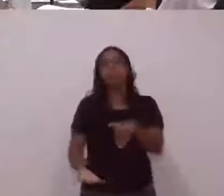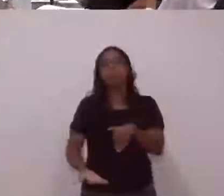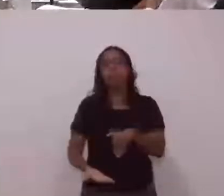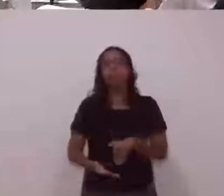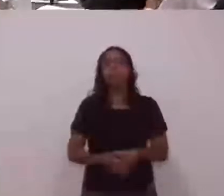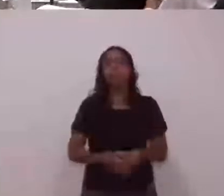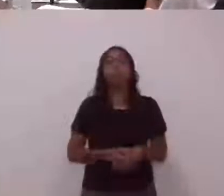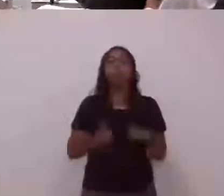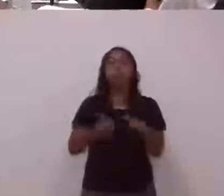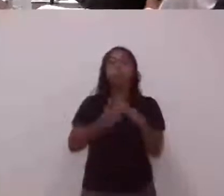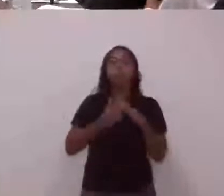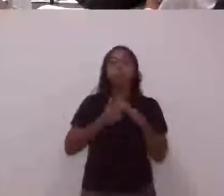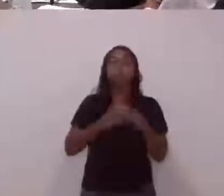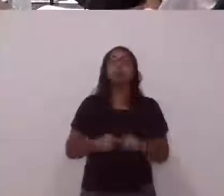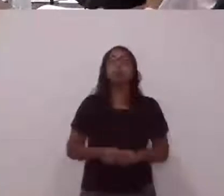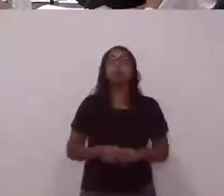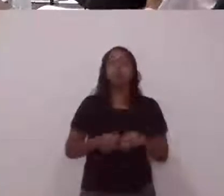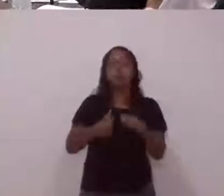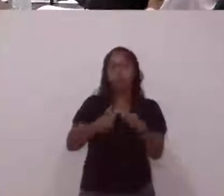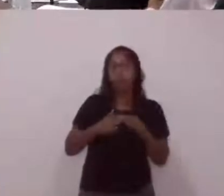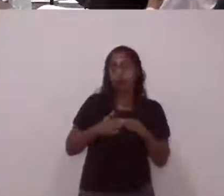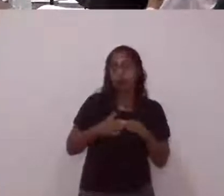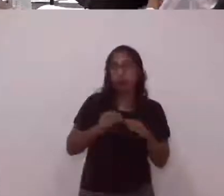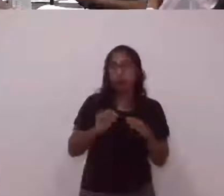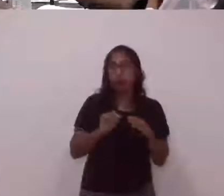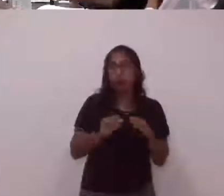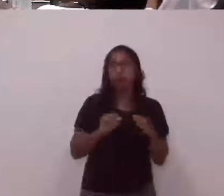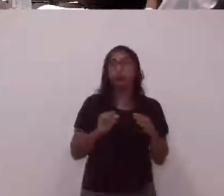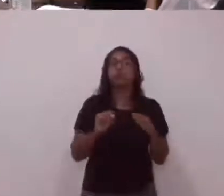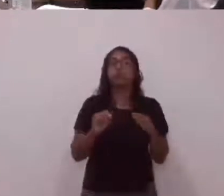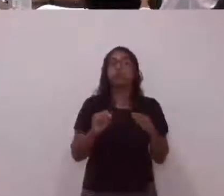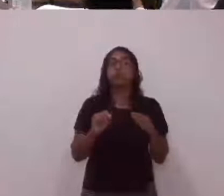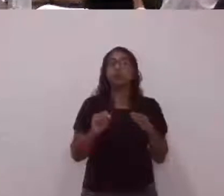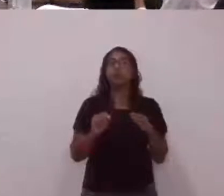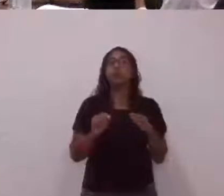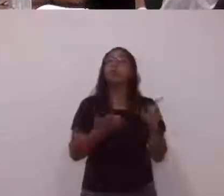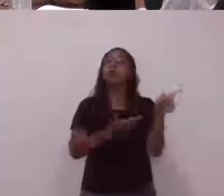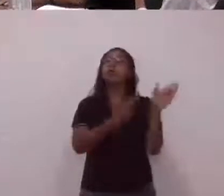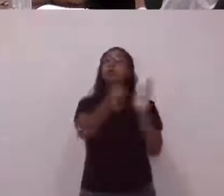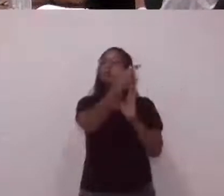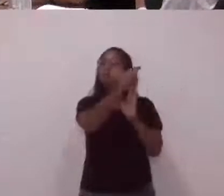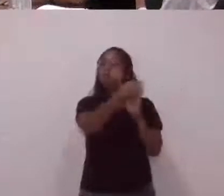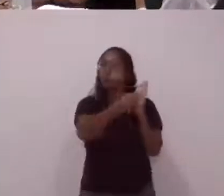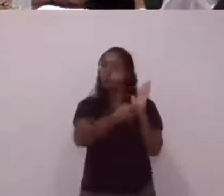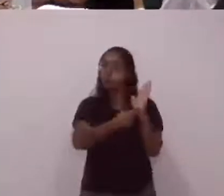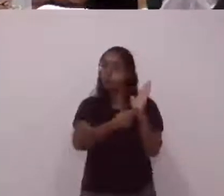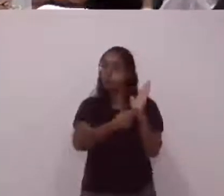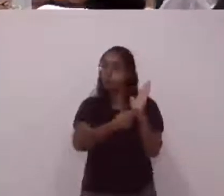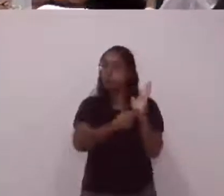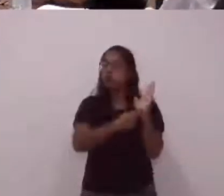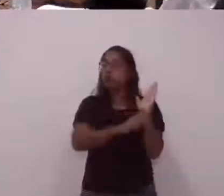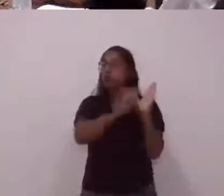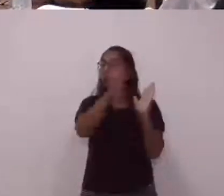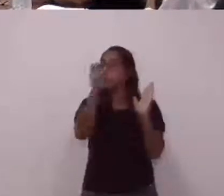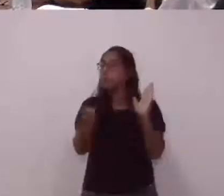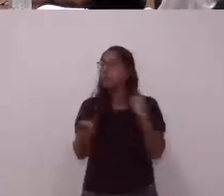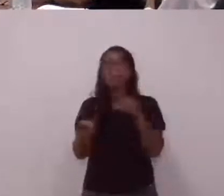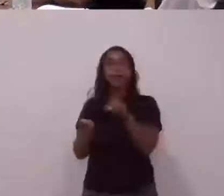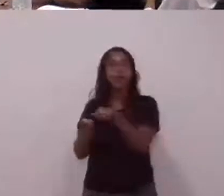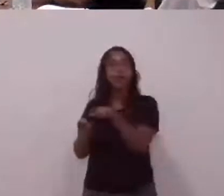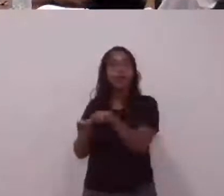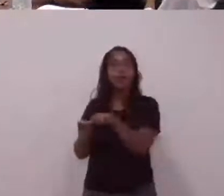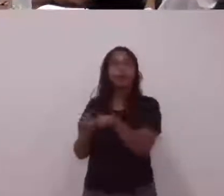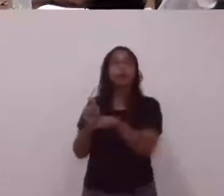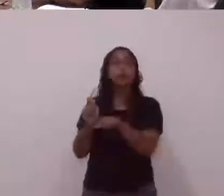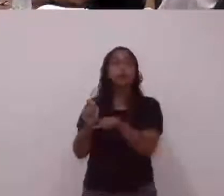Requerimento. Requer notifique-se cita-se os demandados por oficial de justiça, requer